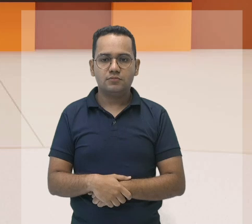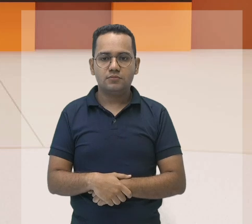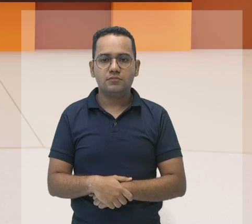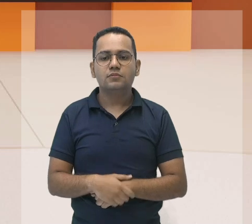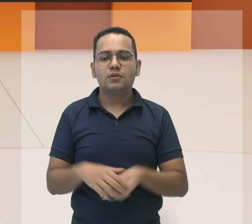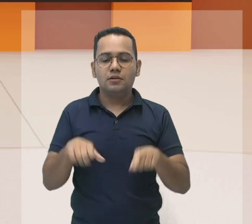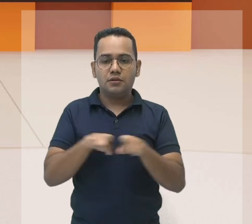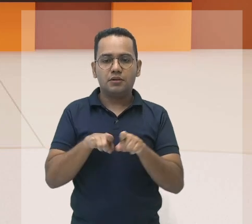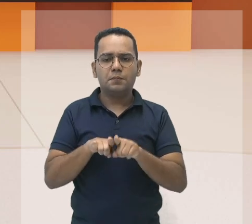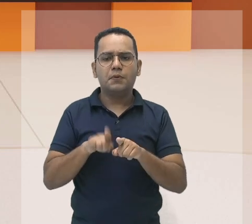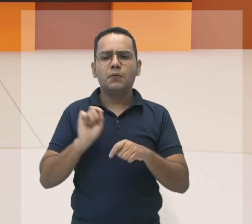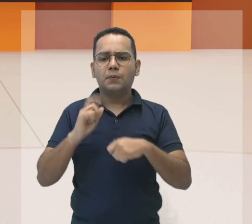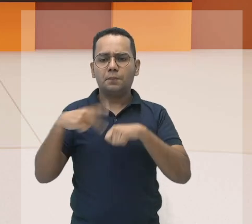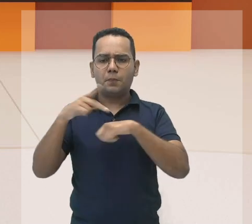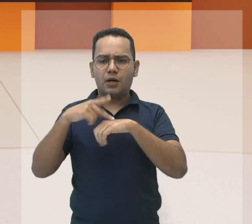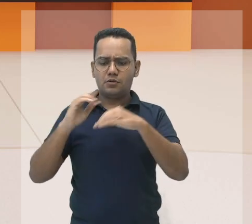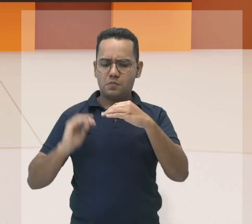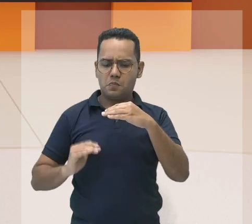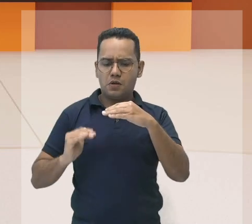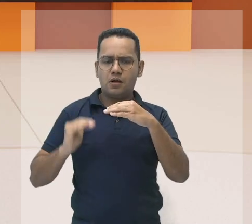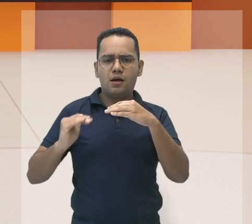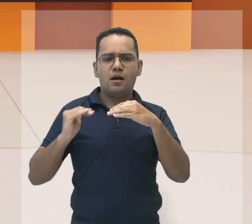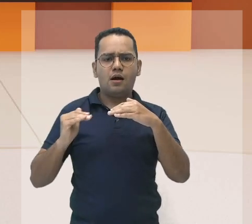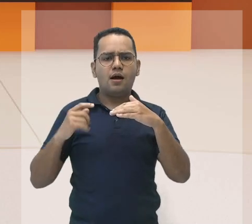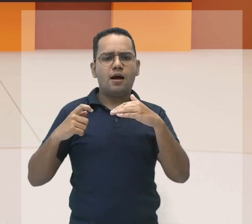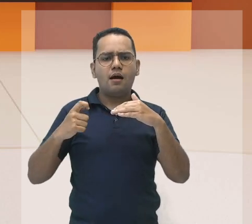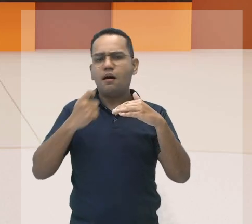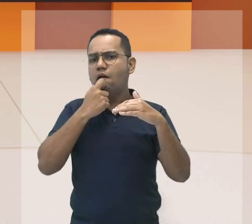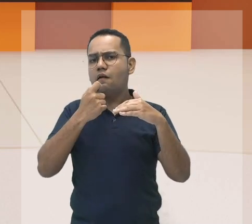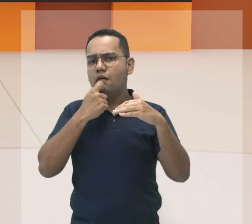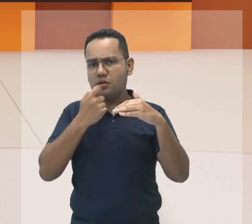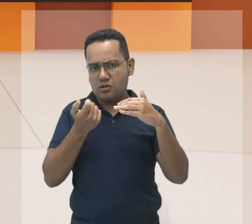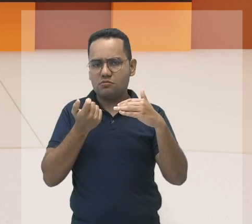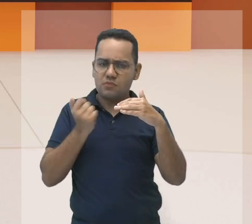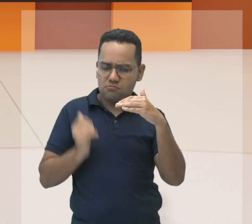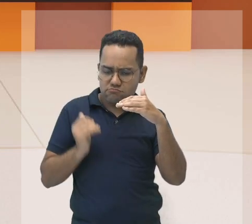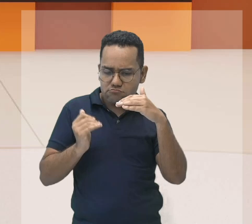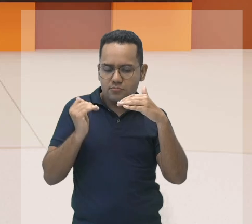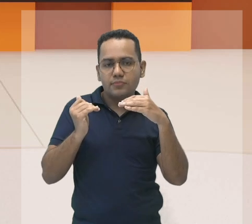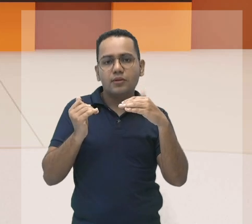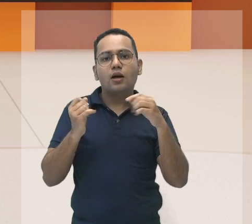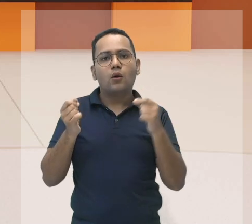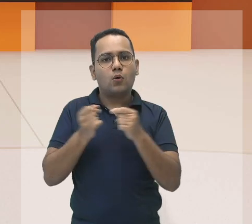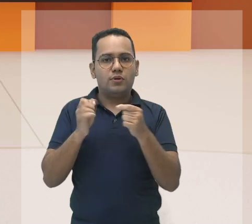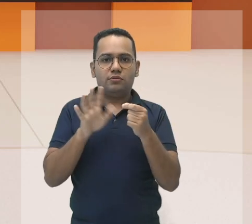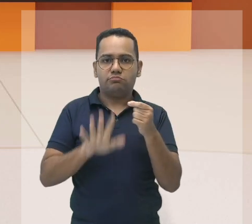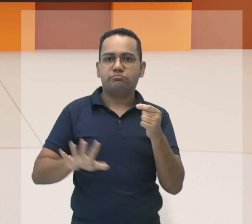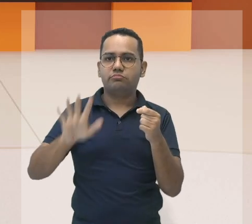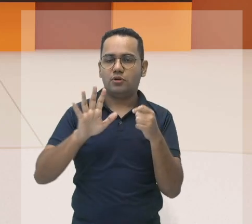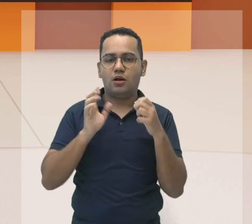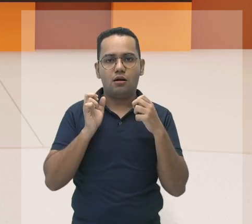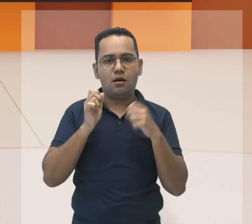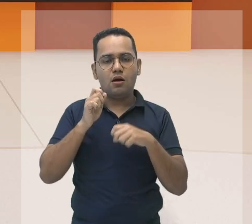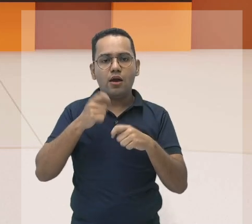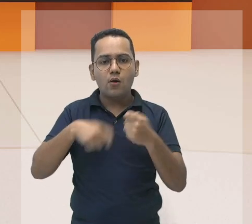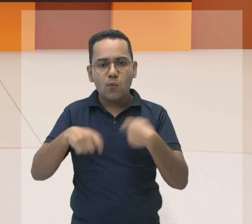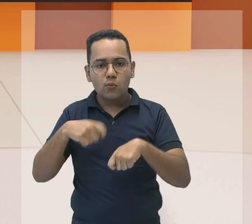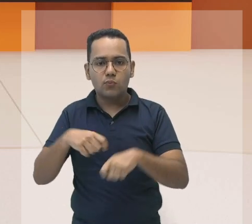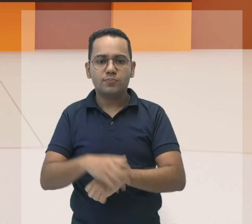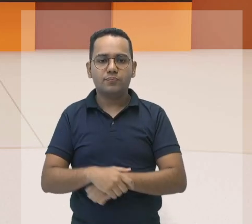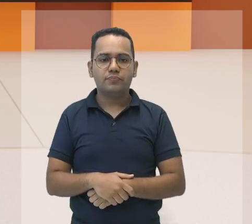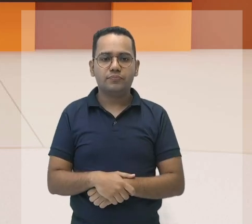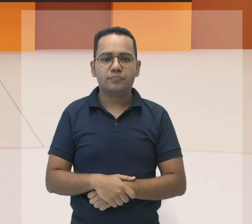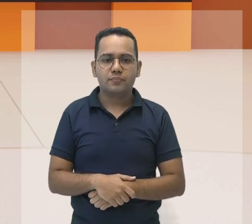a oportunidade para os países em desenvolvimento, subdesenvolvidos, terem acesso ali ao mercado